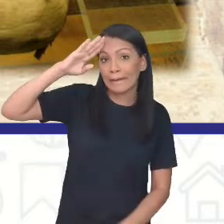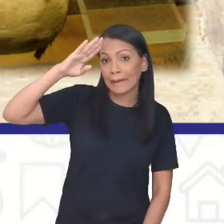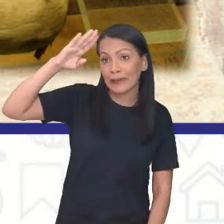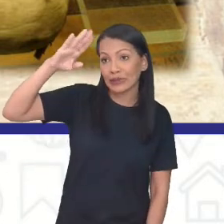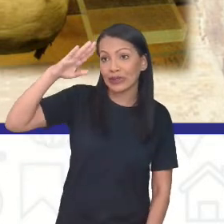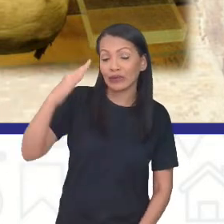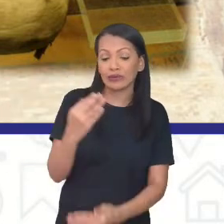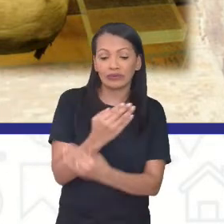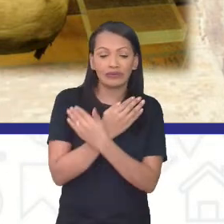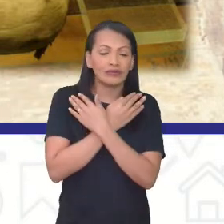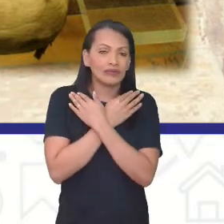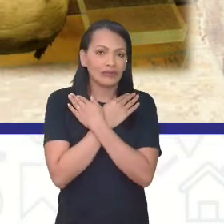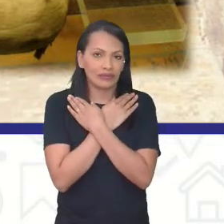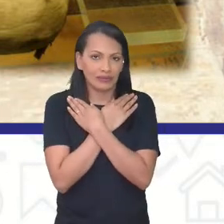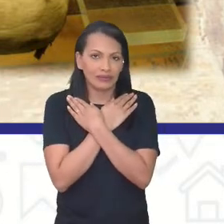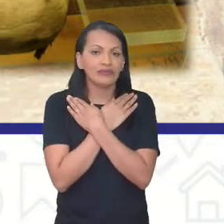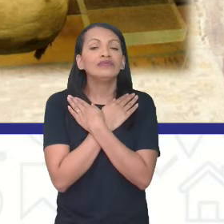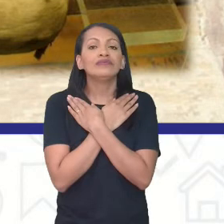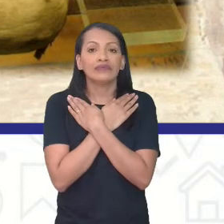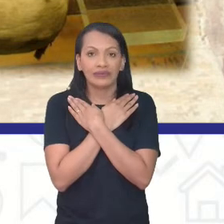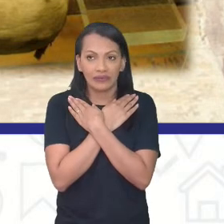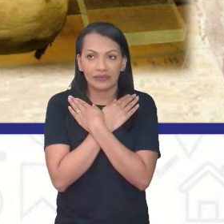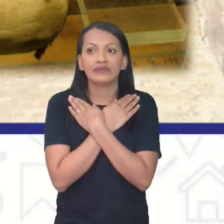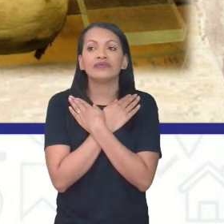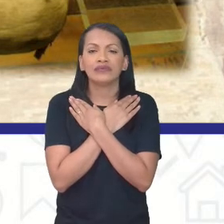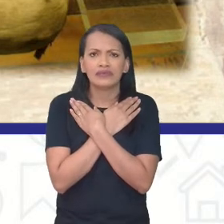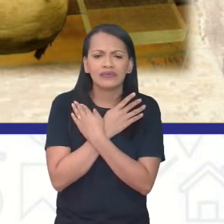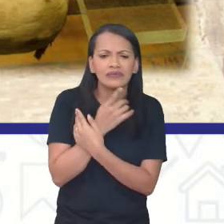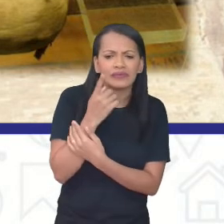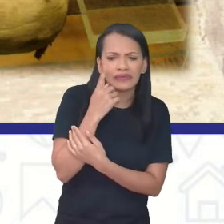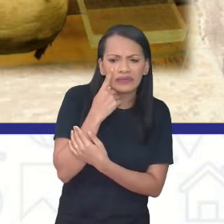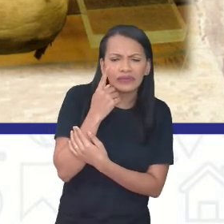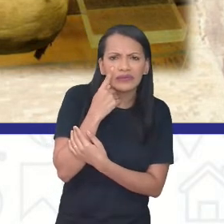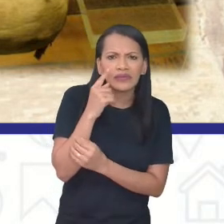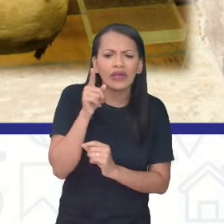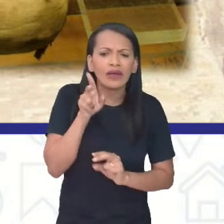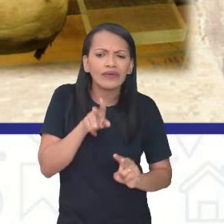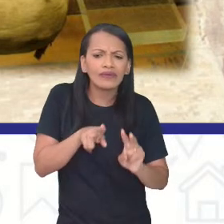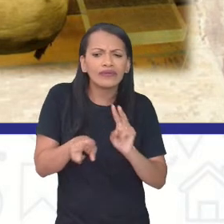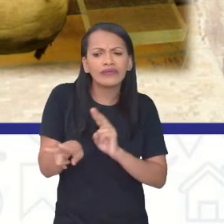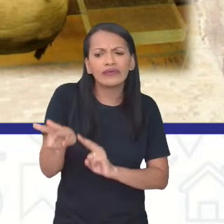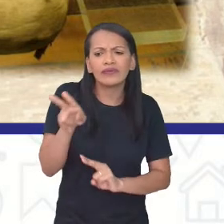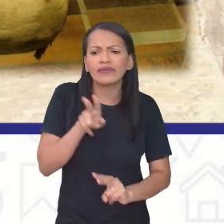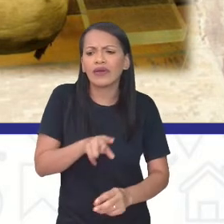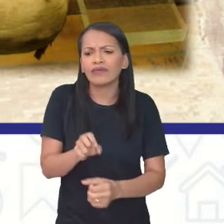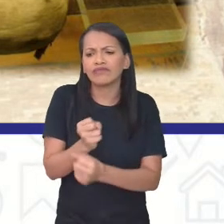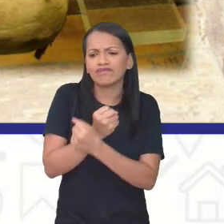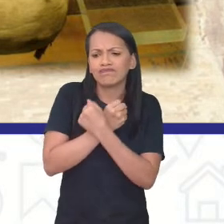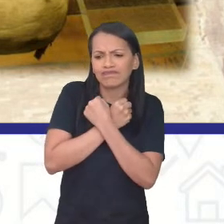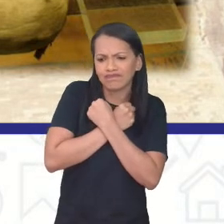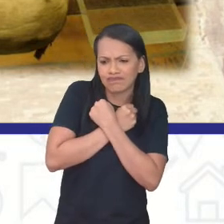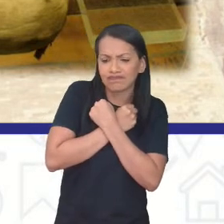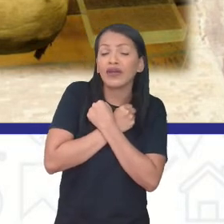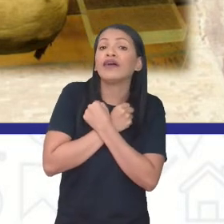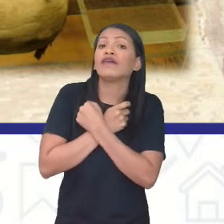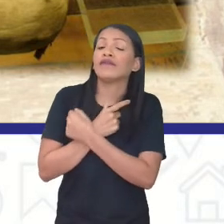da mumificação, eles foram, né, ali investigando os corpos, né, e descobriram ali